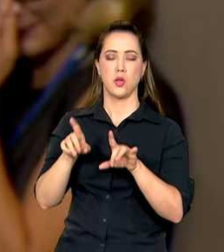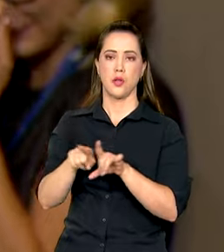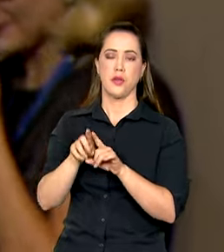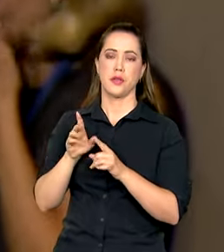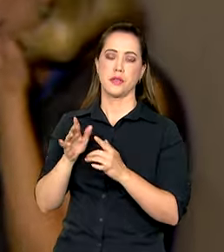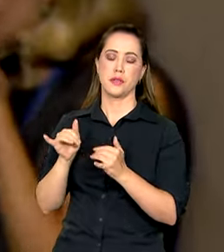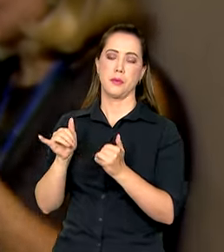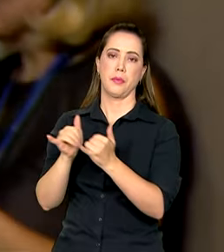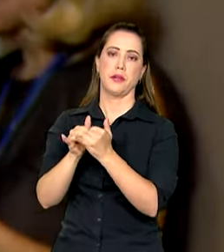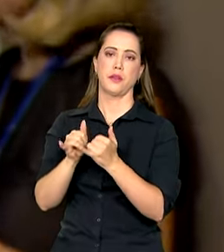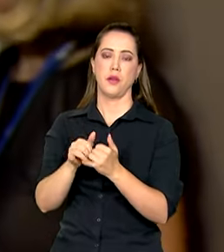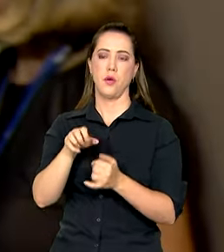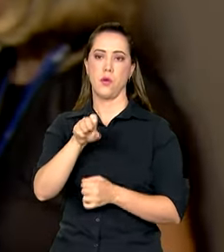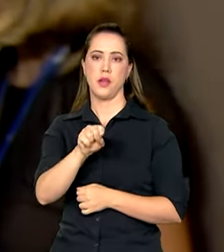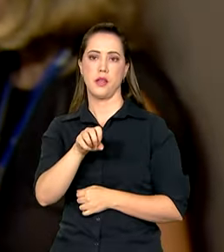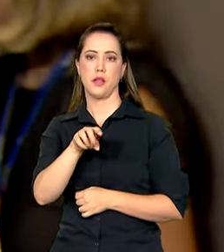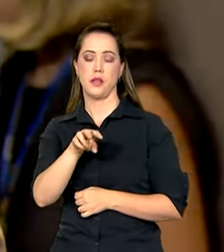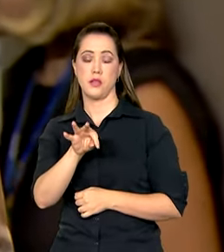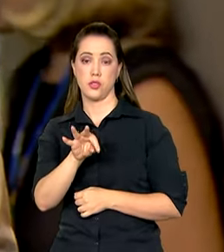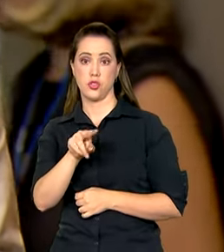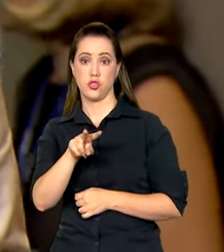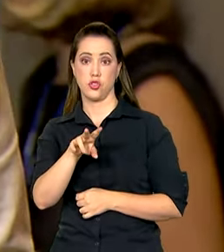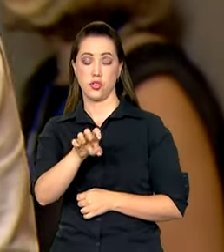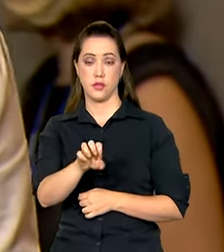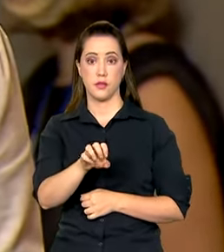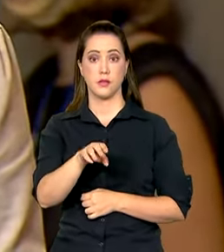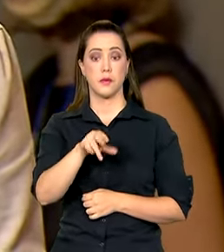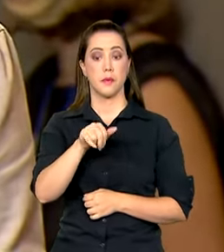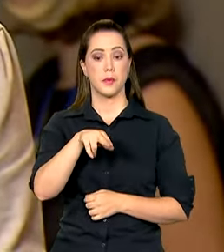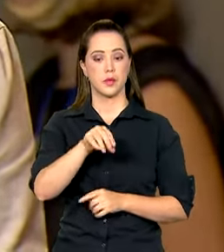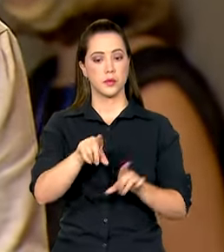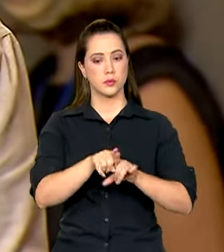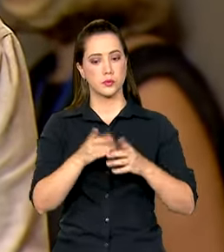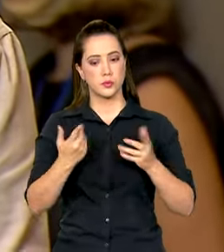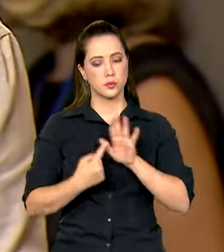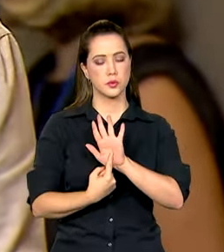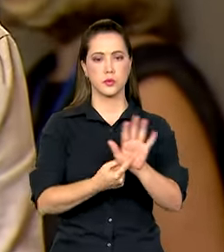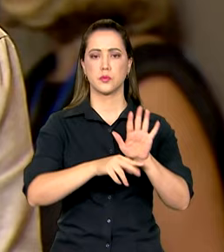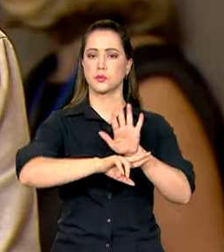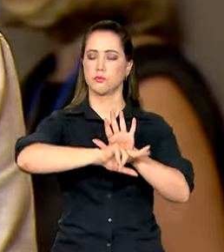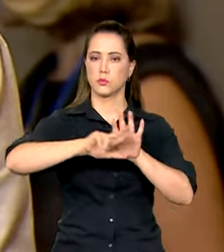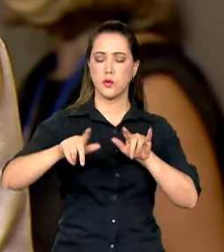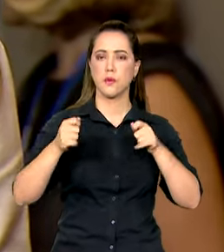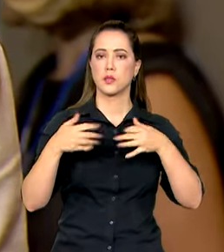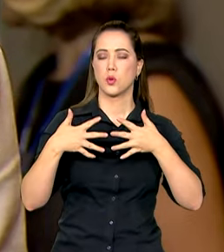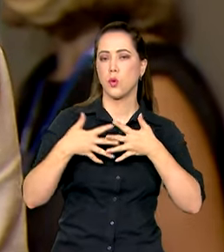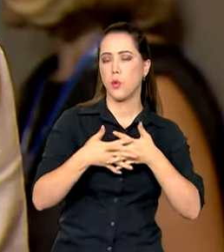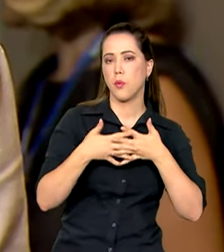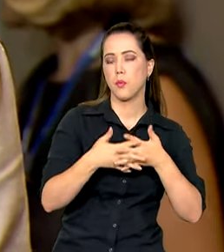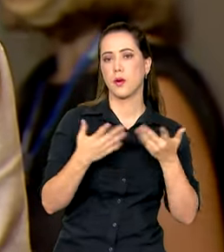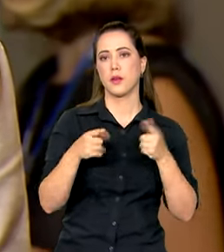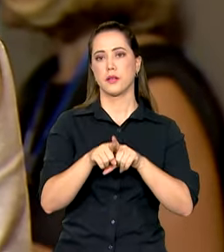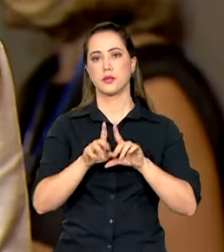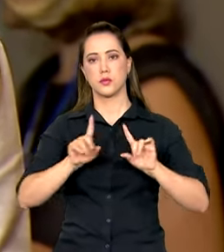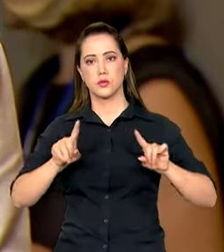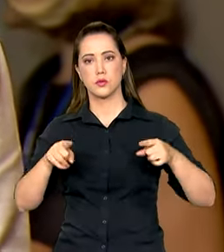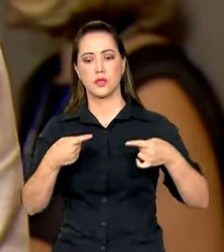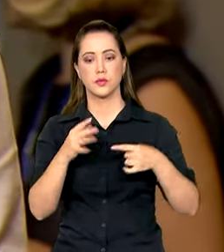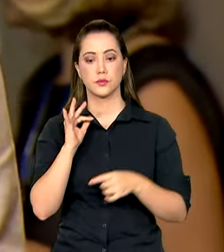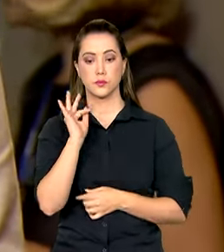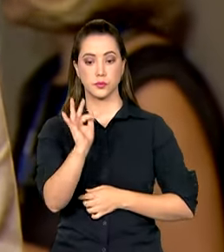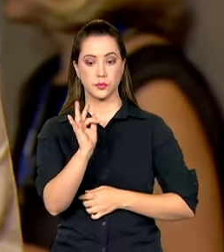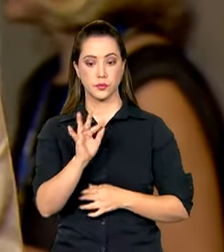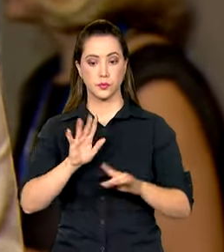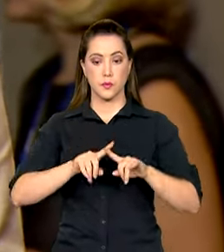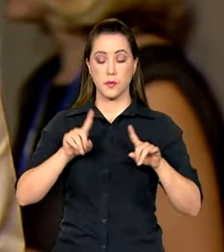revela a natureza, a complexidade e o desafio que a gente tem pela frente. Mas eu não tenho dúvida